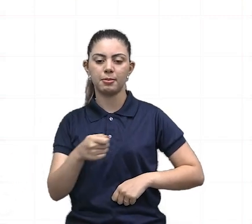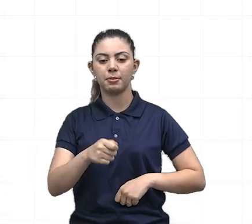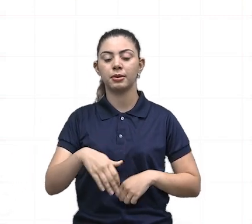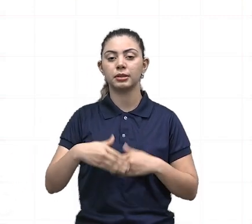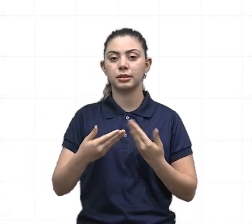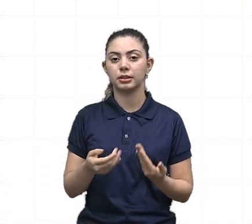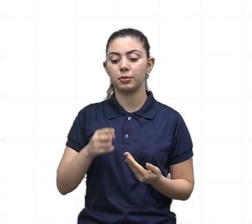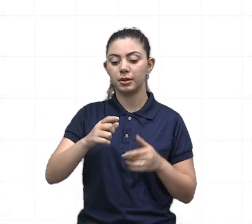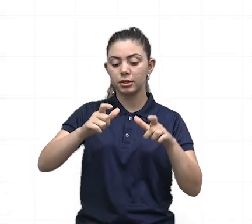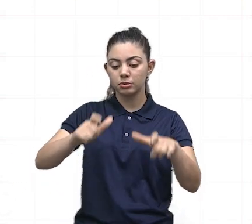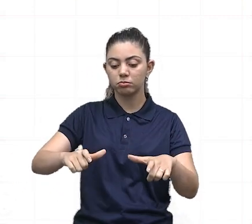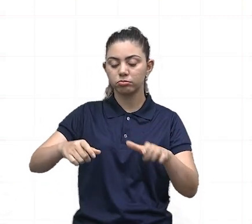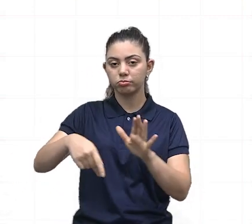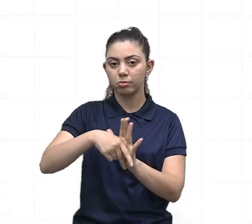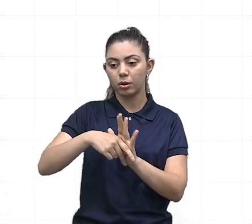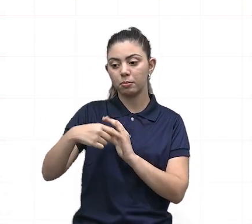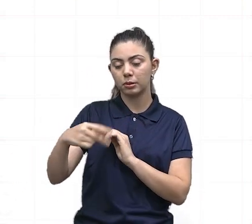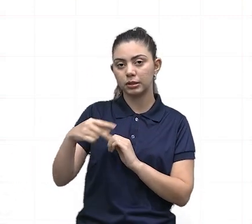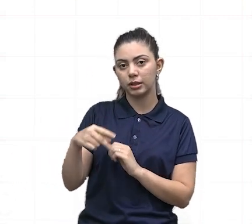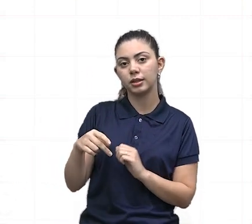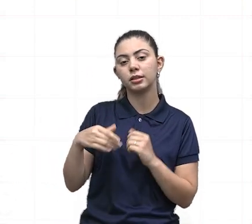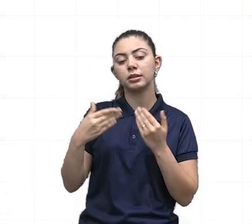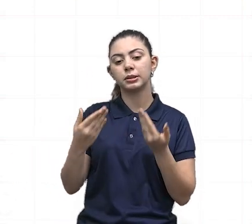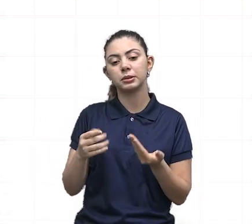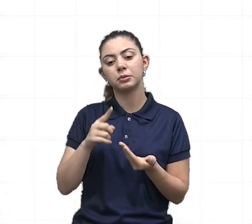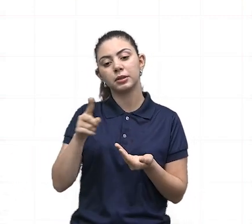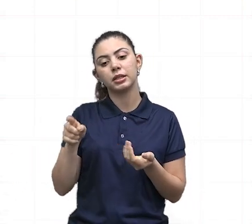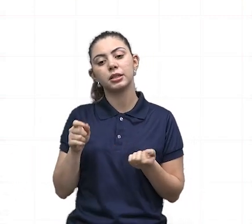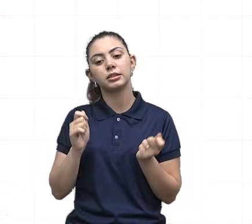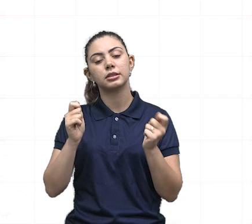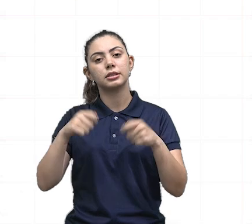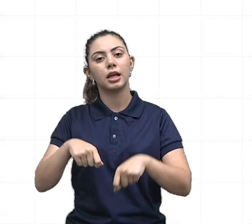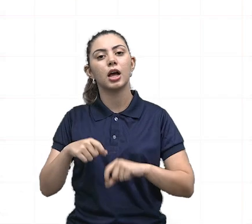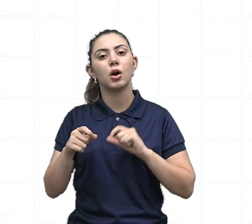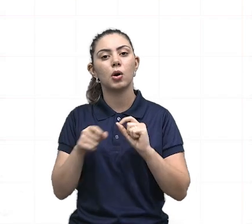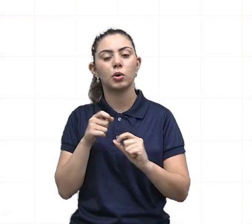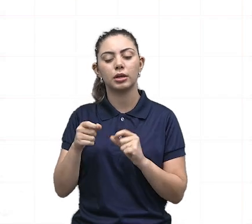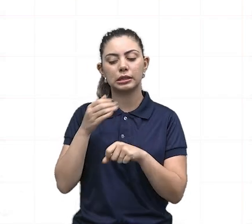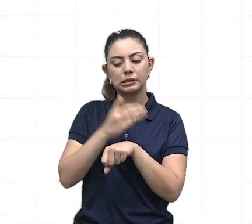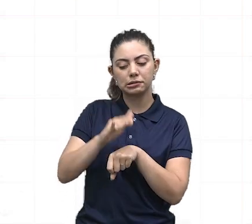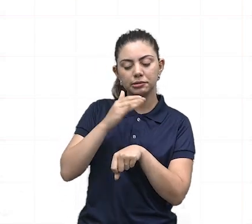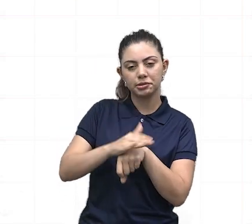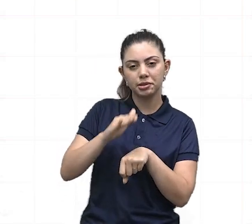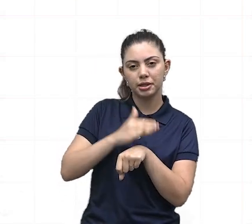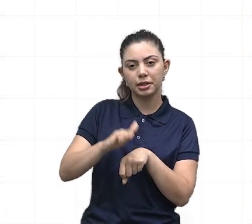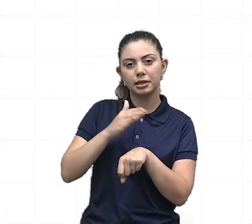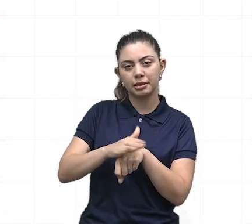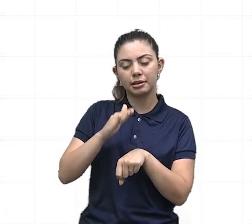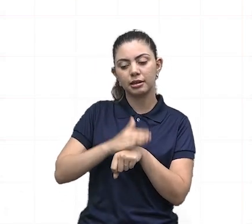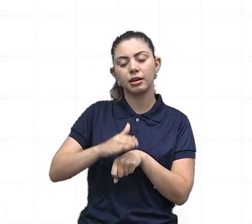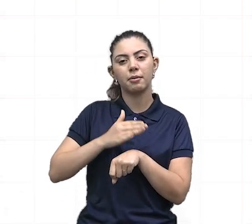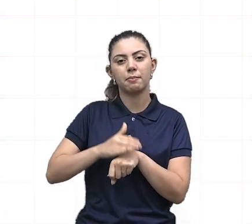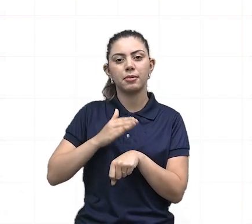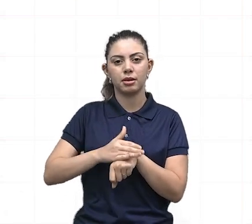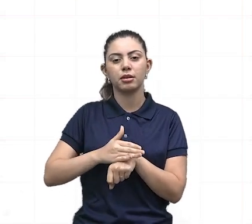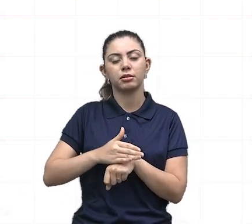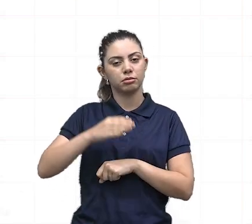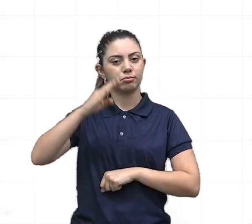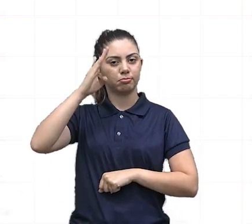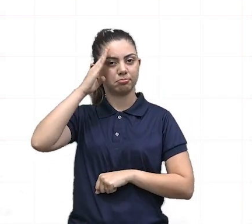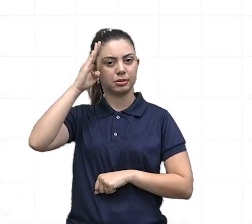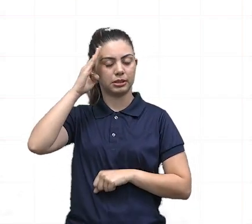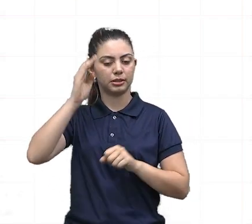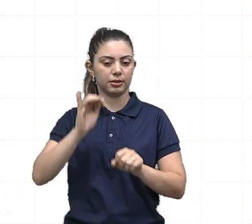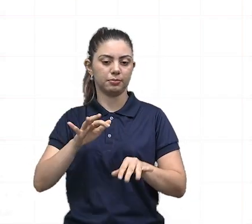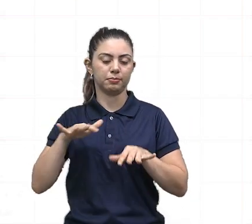de terras, podiam dedicar-se inteiramente ao treinamento e ao serviço militar. Em outros